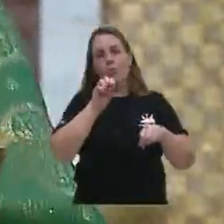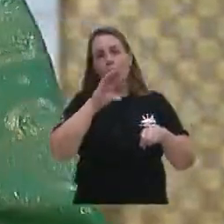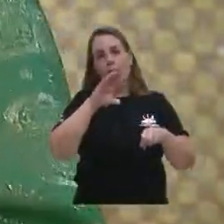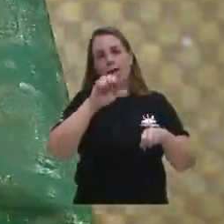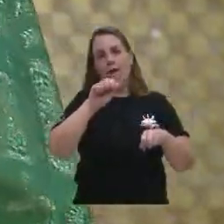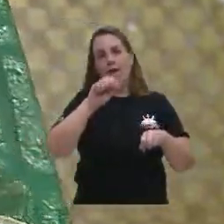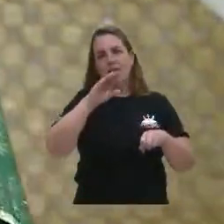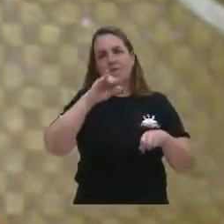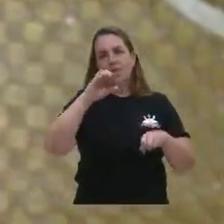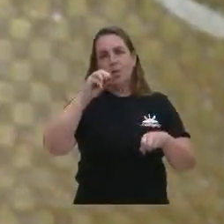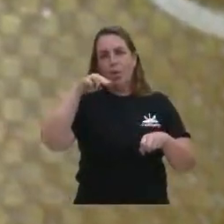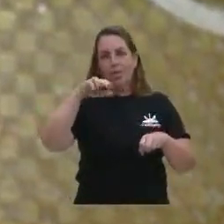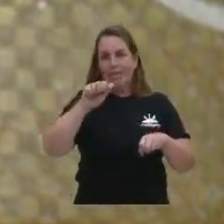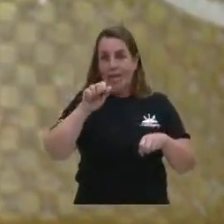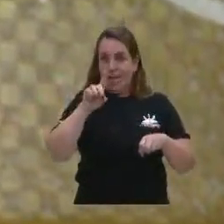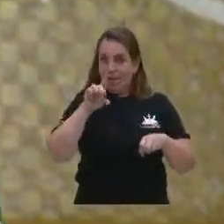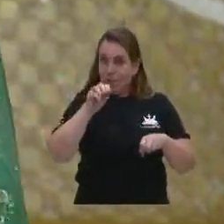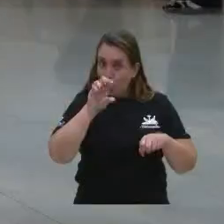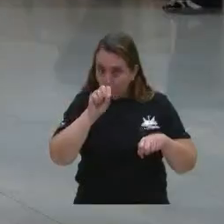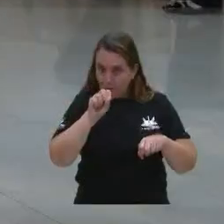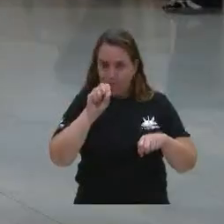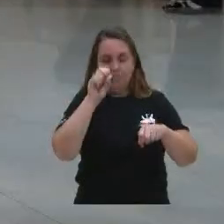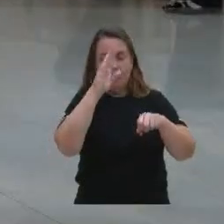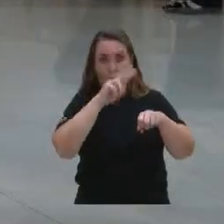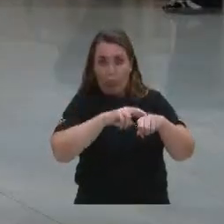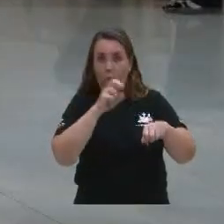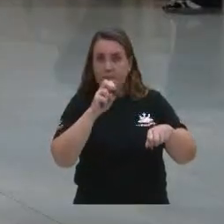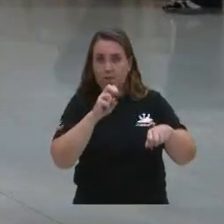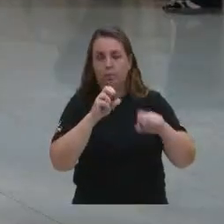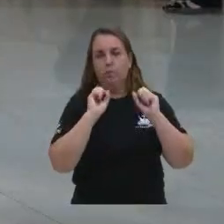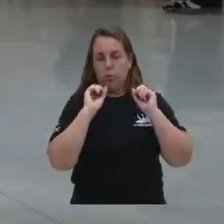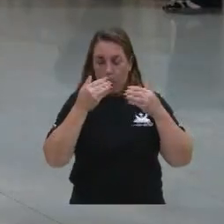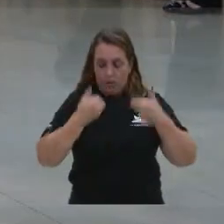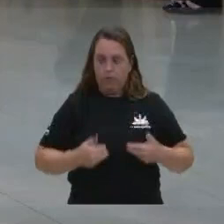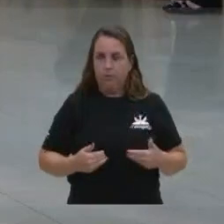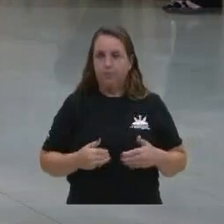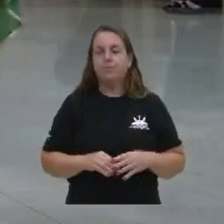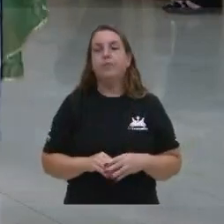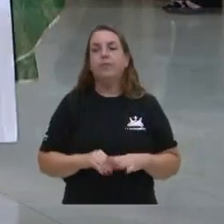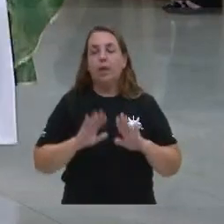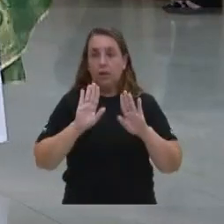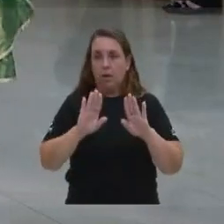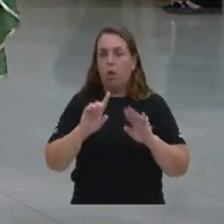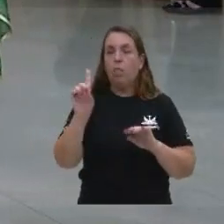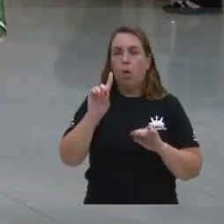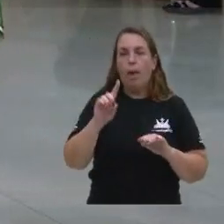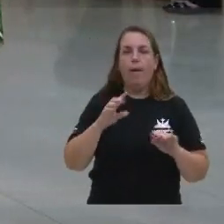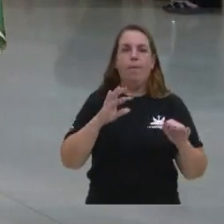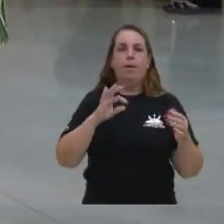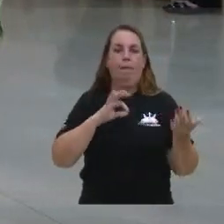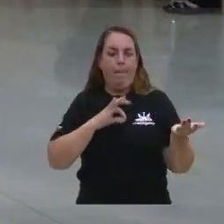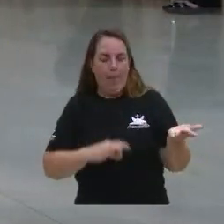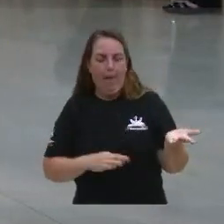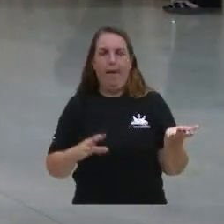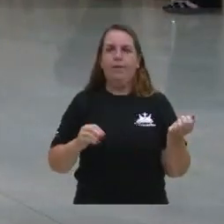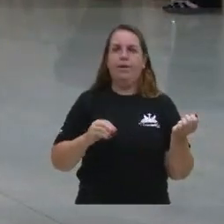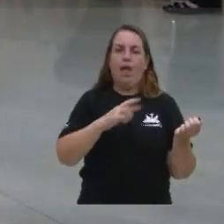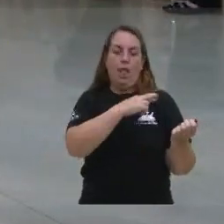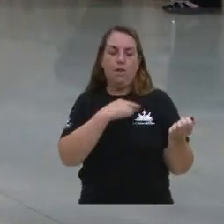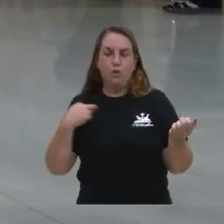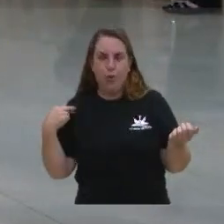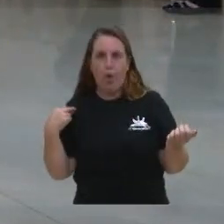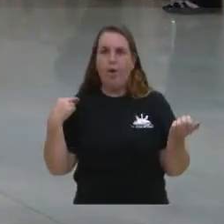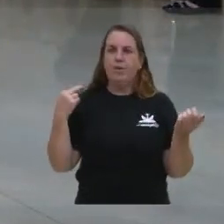vocacionados. E toda vez que eu falar sobre vocacionados, não estou referindo a ser padre, ser